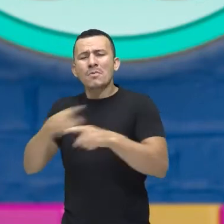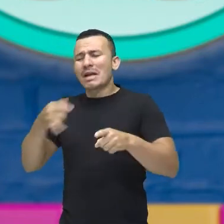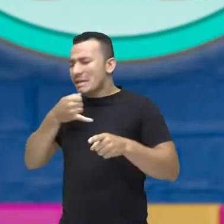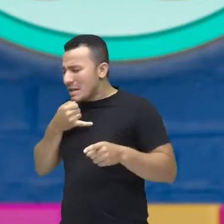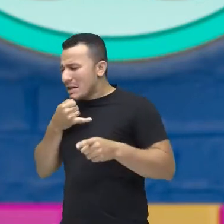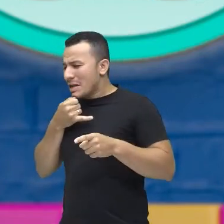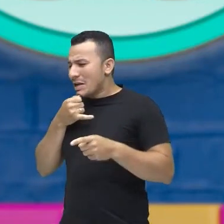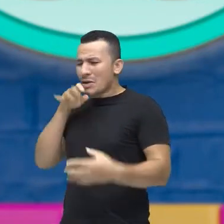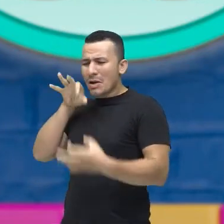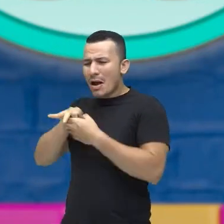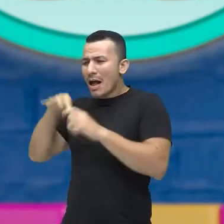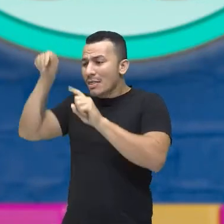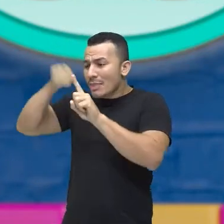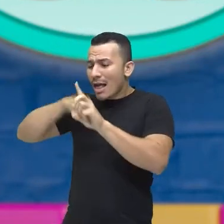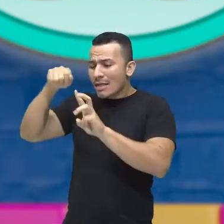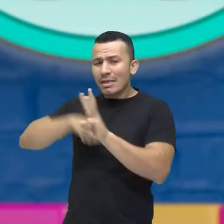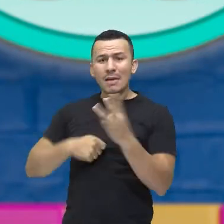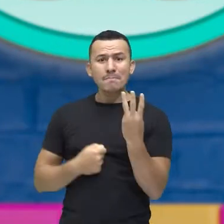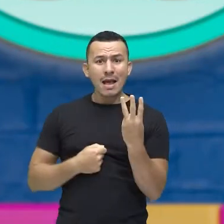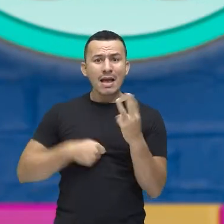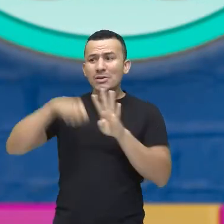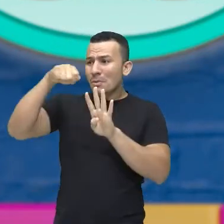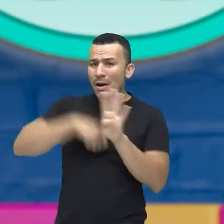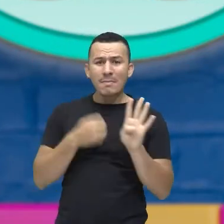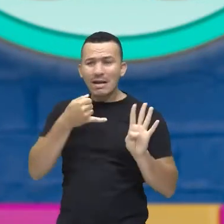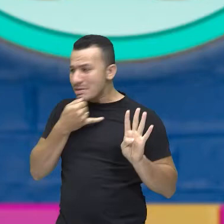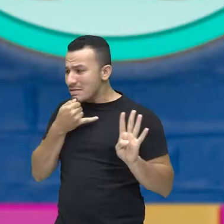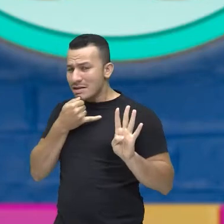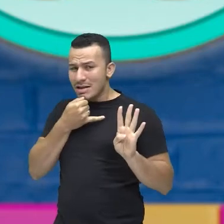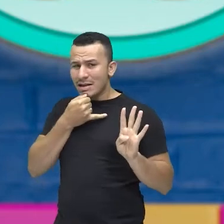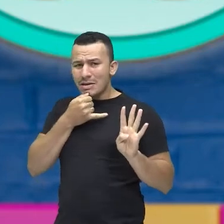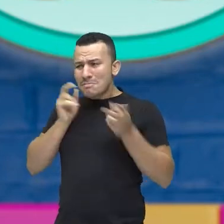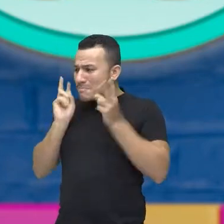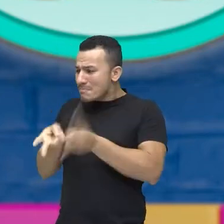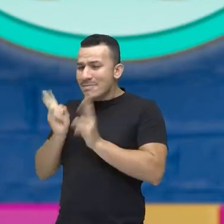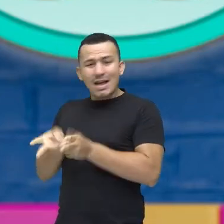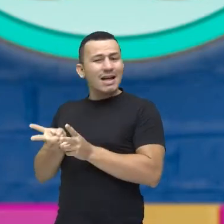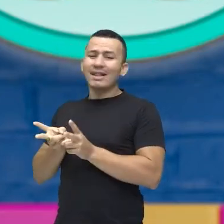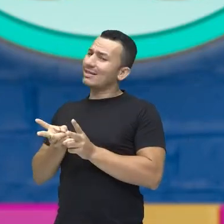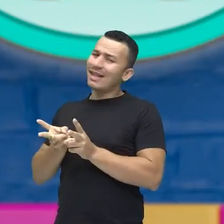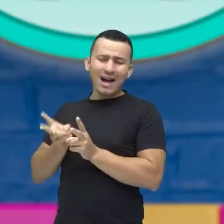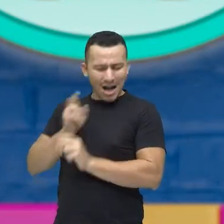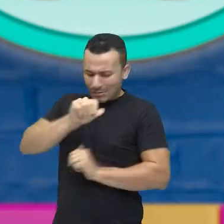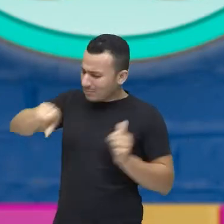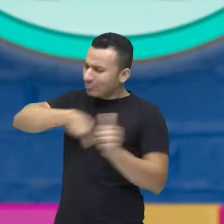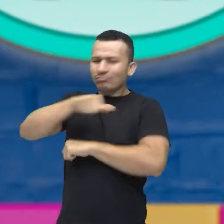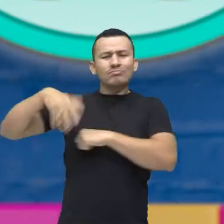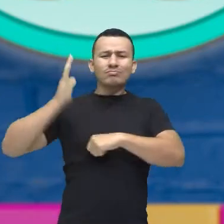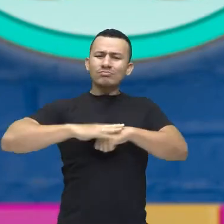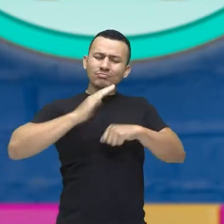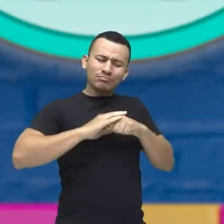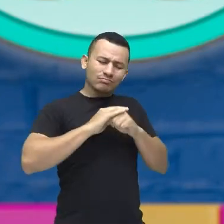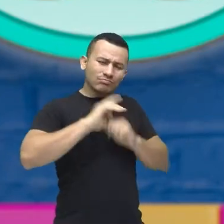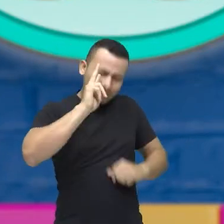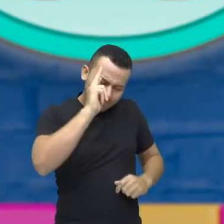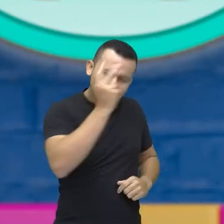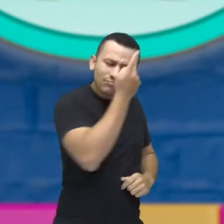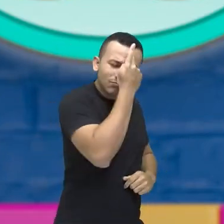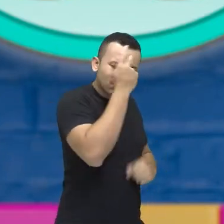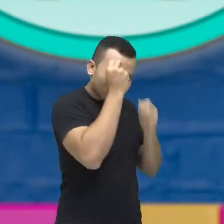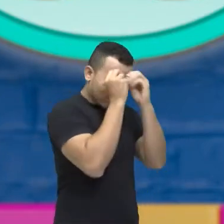estou aqui 3 meses sofrendo isso e 4 meses e não muda a minha condição. Não, eu sou dono dos meus pensamentos também. Então, estou